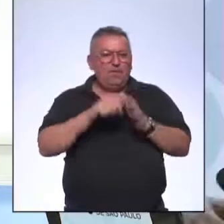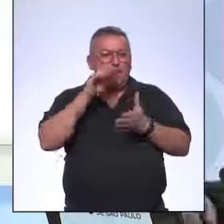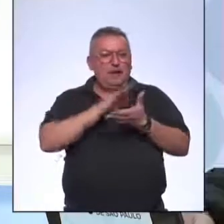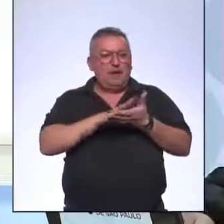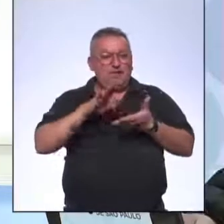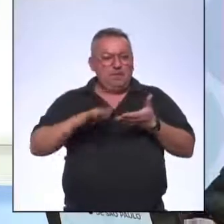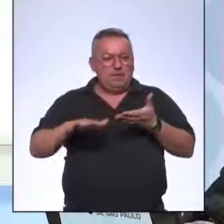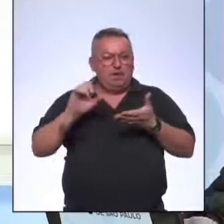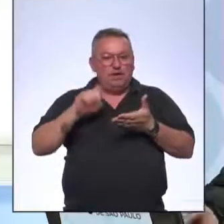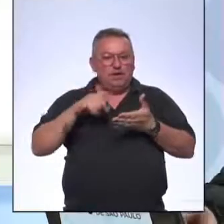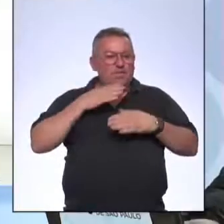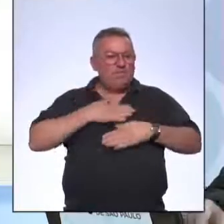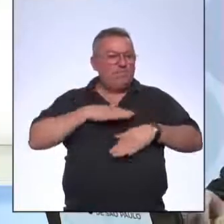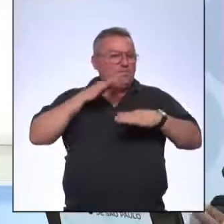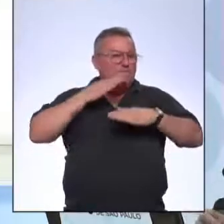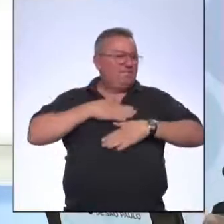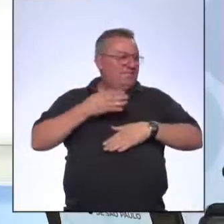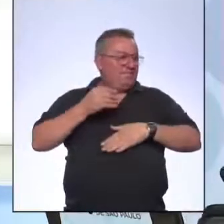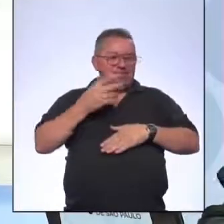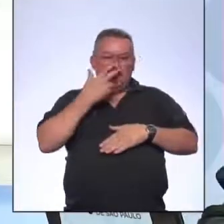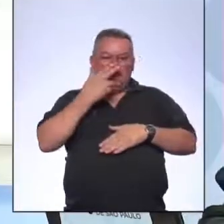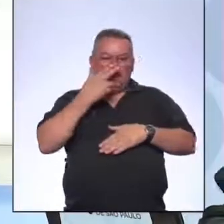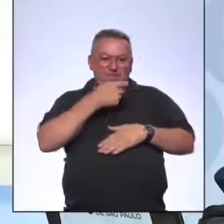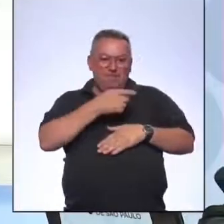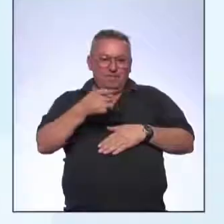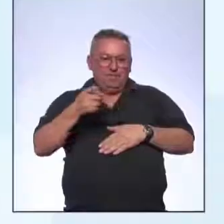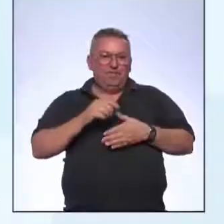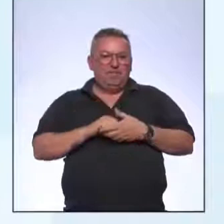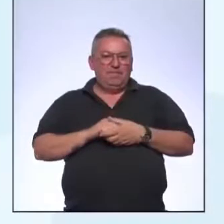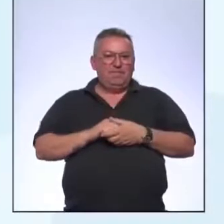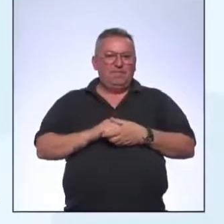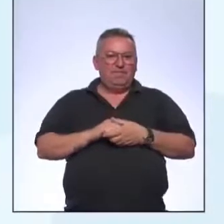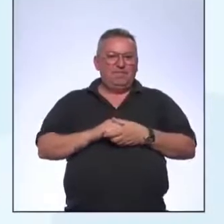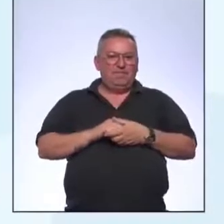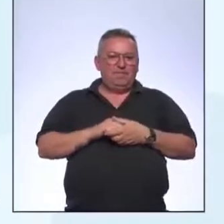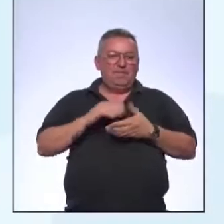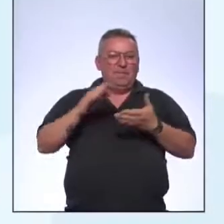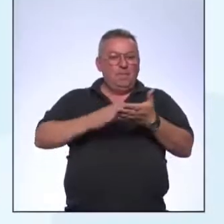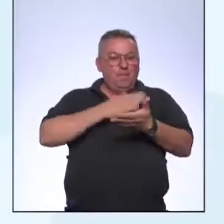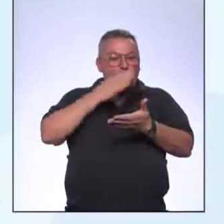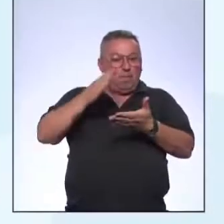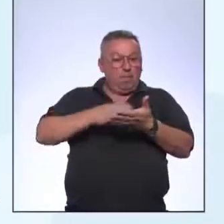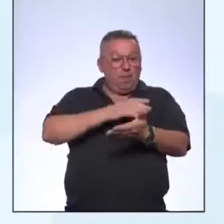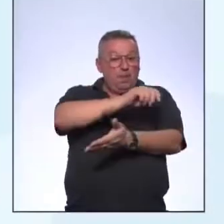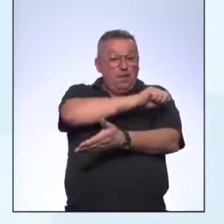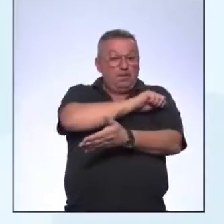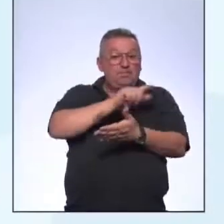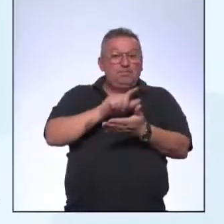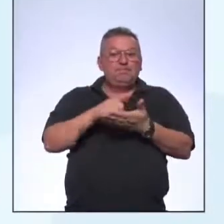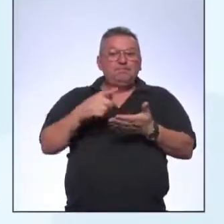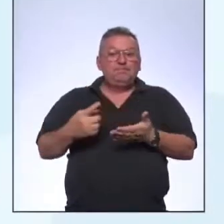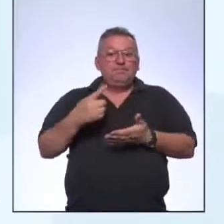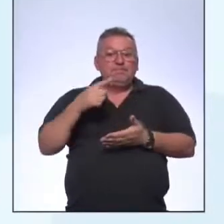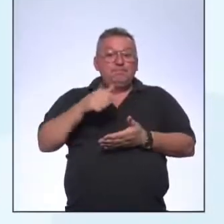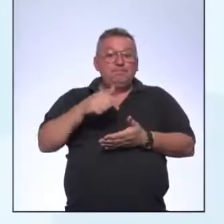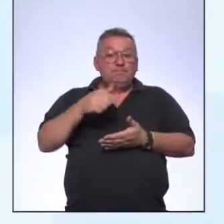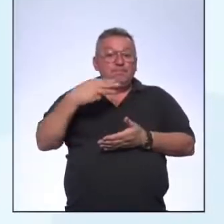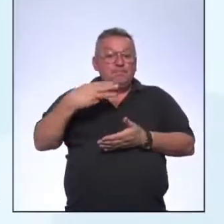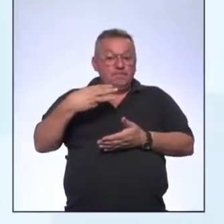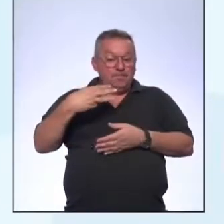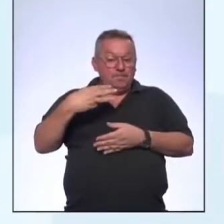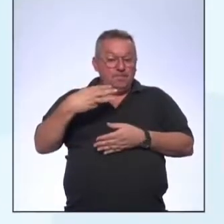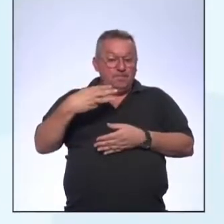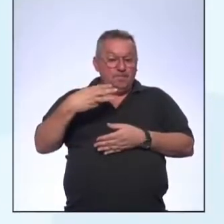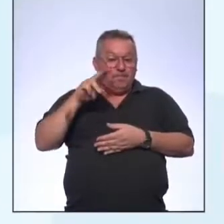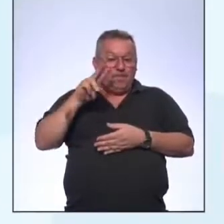de vocês quer tranquilinha muito parecida com essa daqui ela está no caderno do aluno na página 73